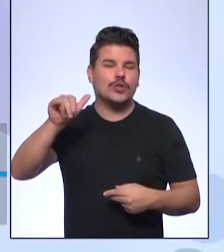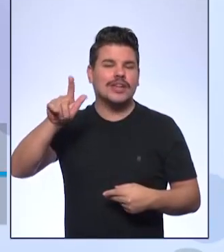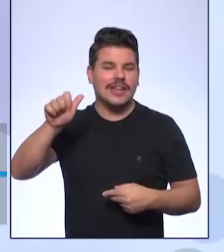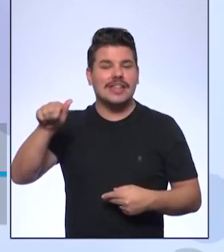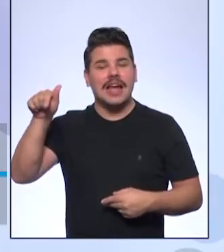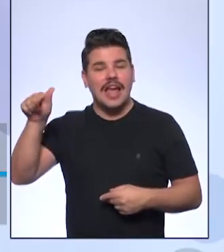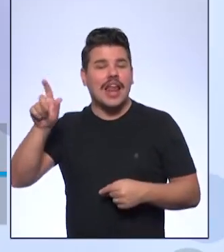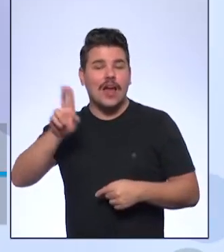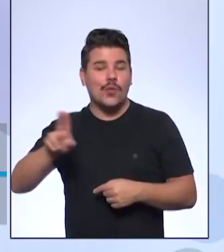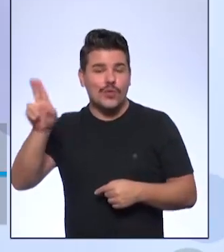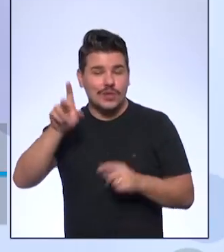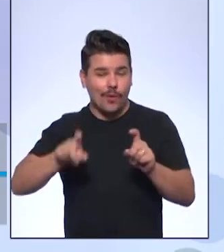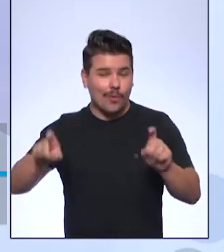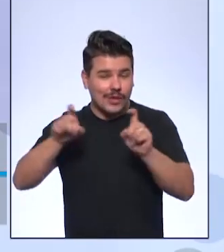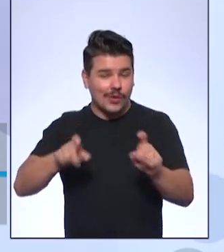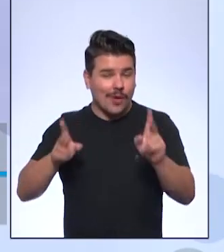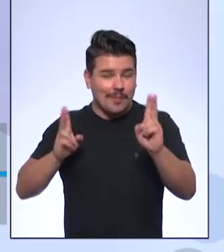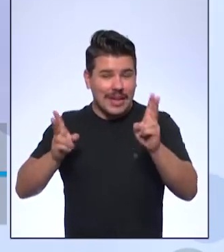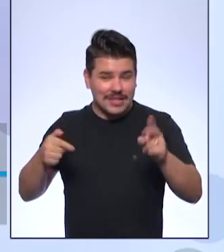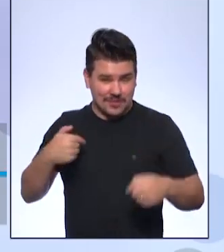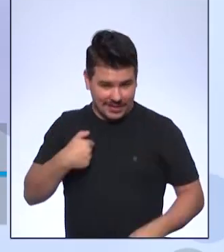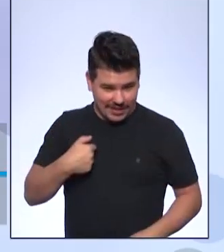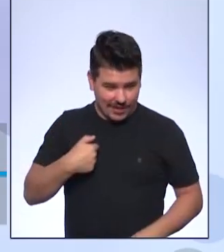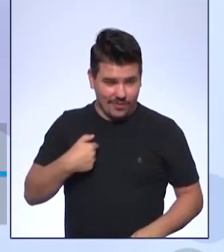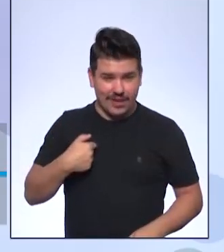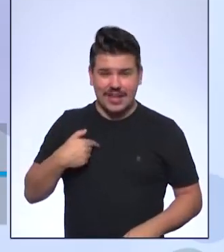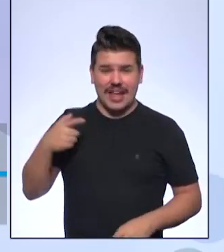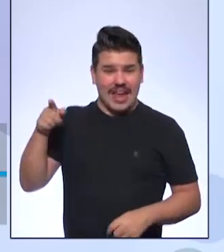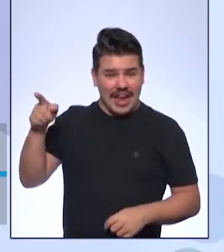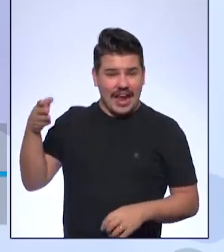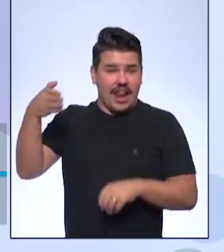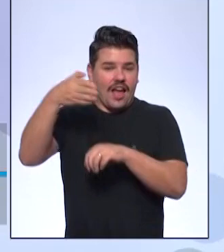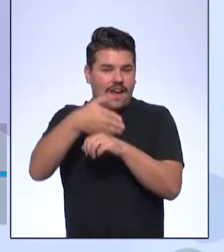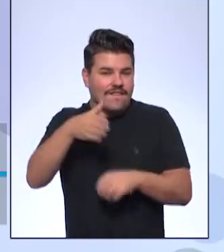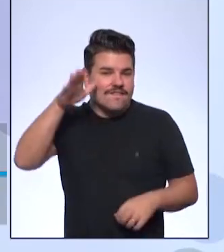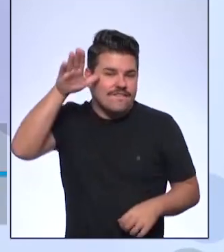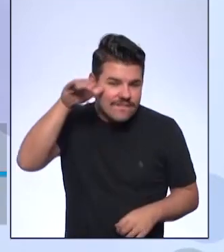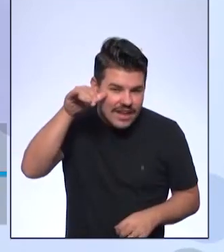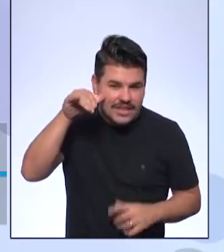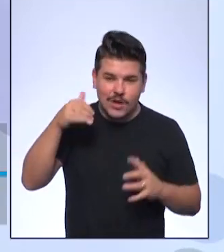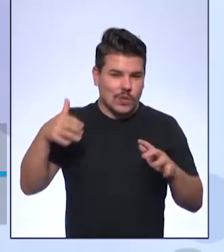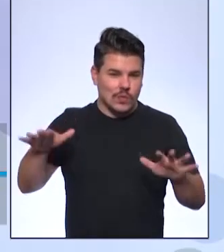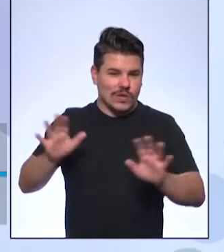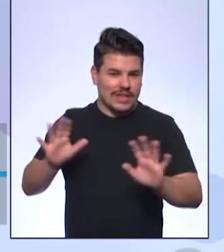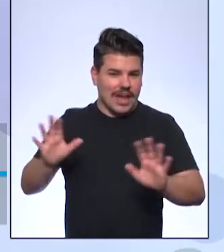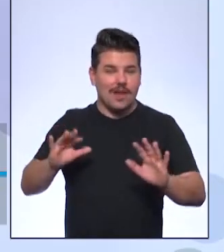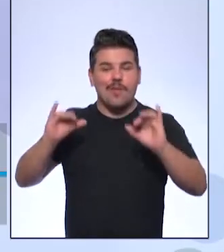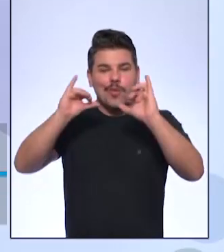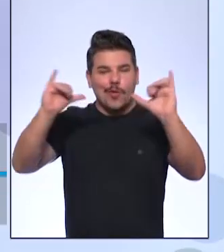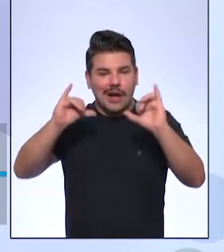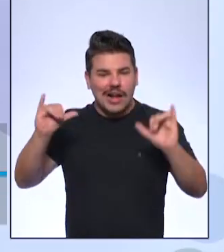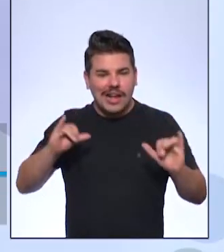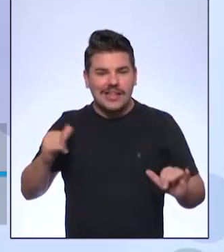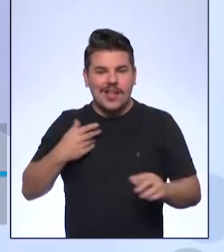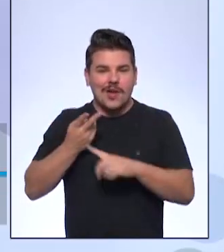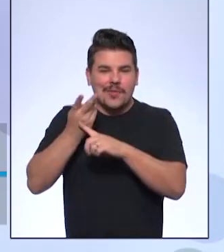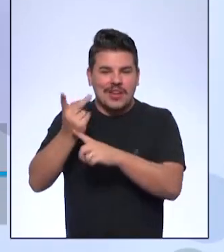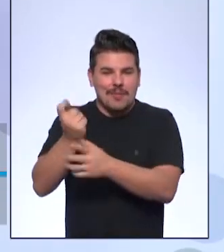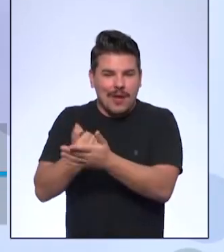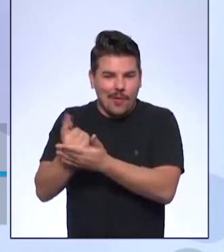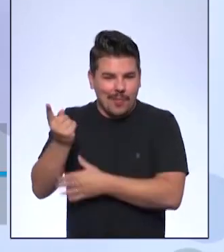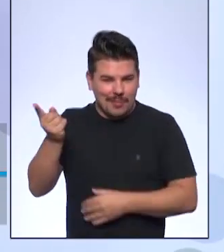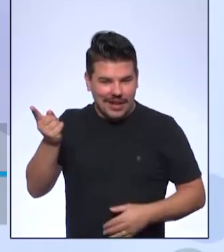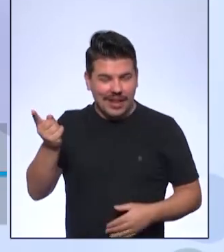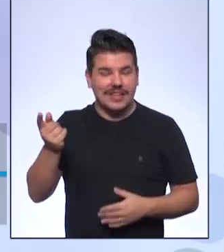mesmo computador que eu. Tá? E eu não quero que ela veja lá nas propagandas aquilo que eu procurei para comprar para